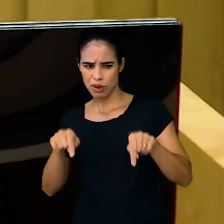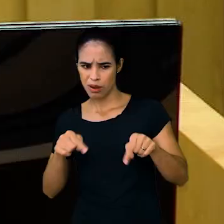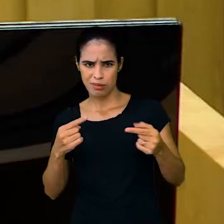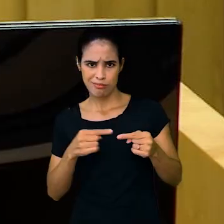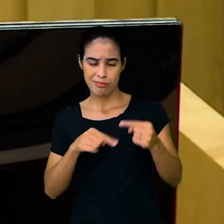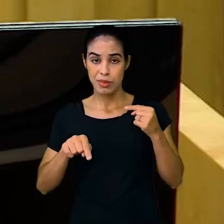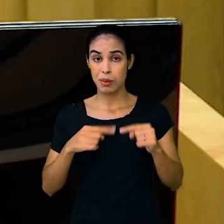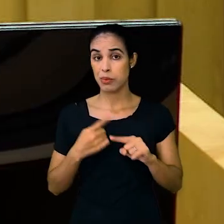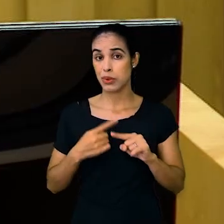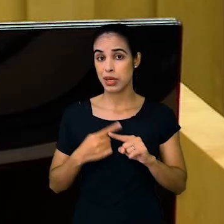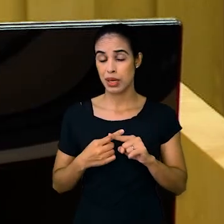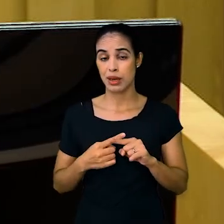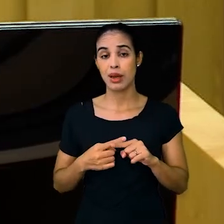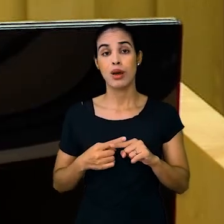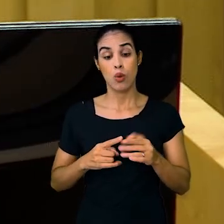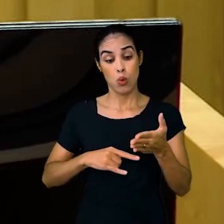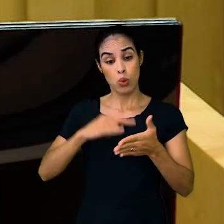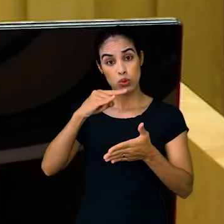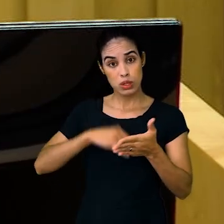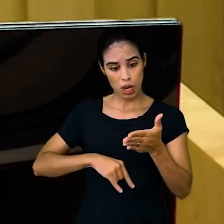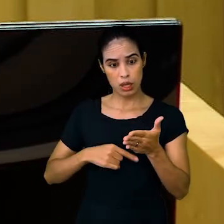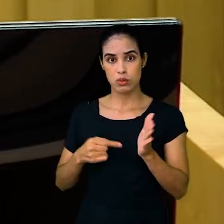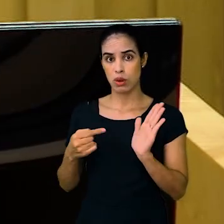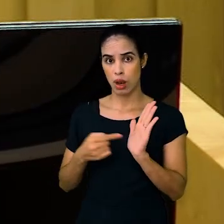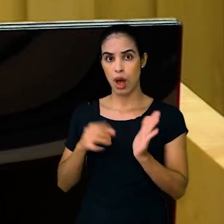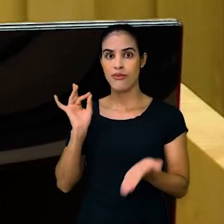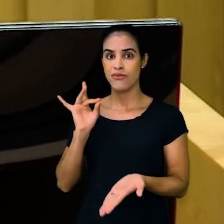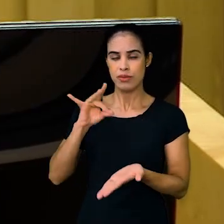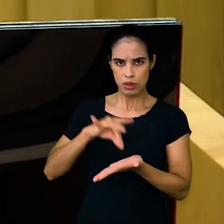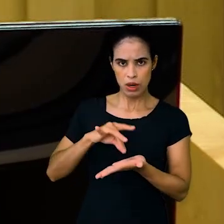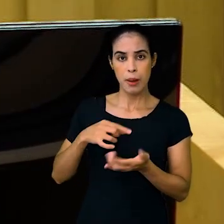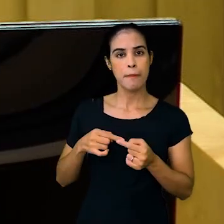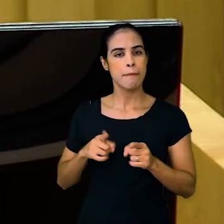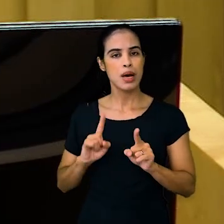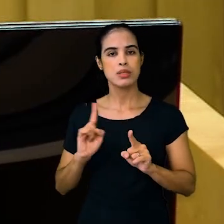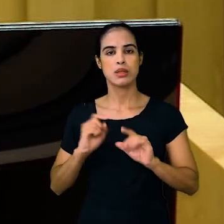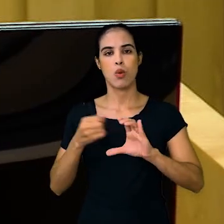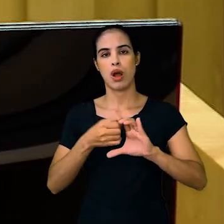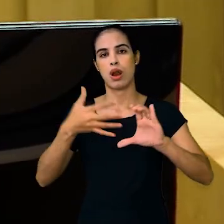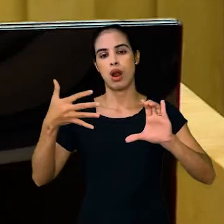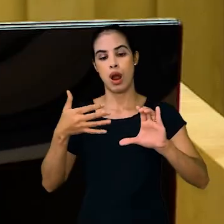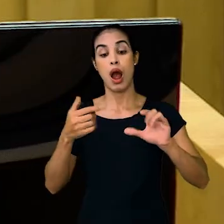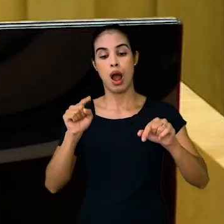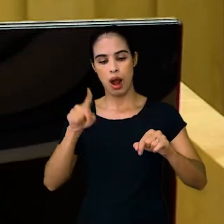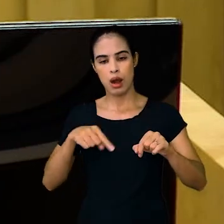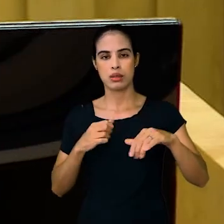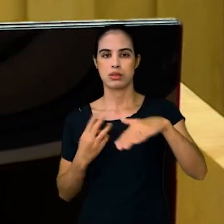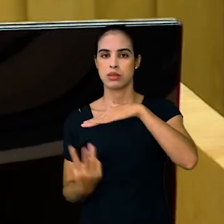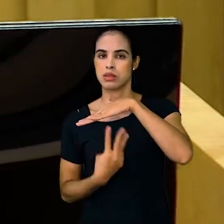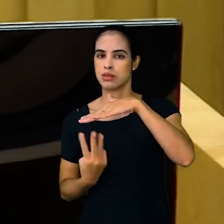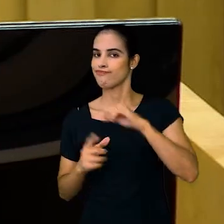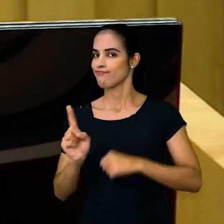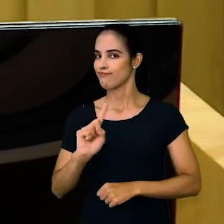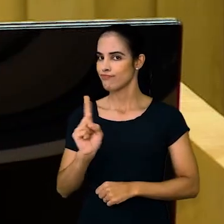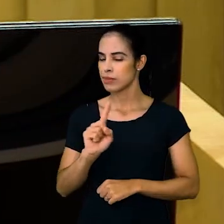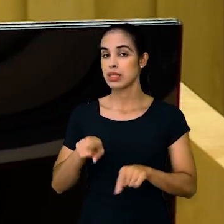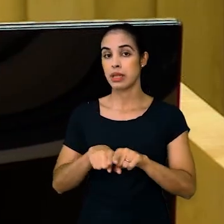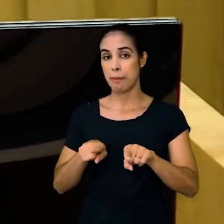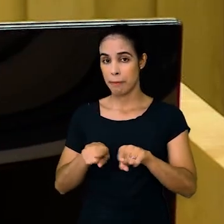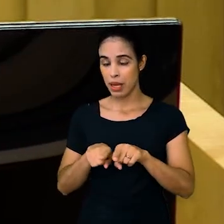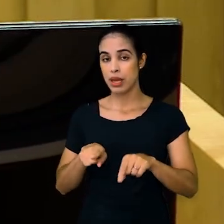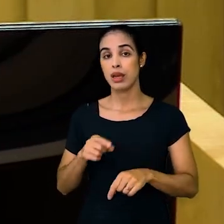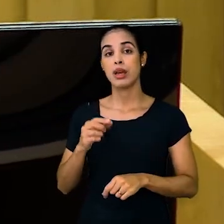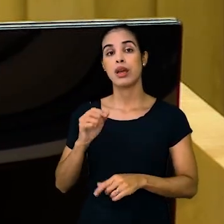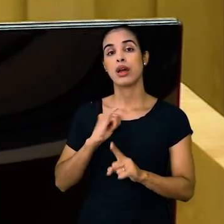que o contrato entre as empresas é legítimo e não caracteriza terceirização. O relator ressaltou